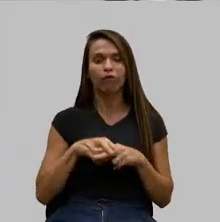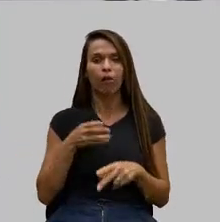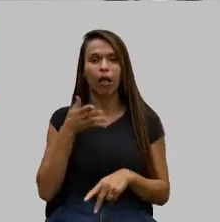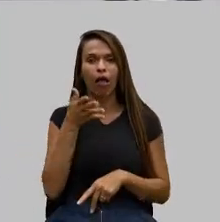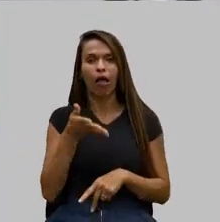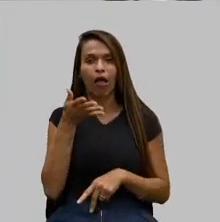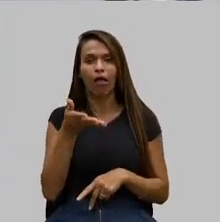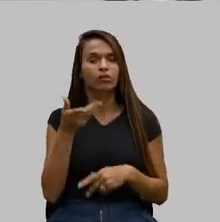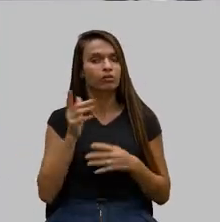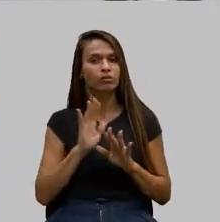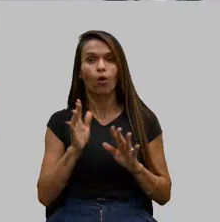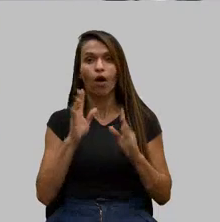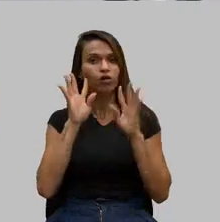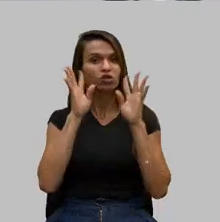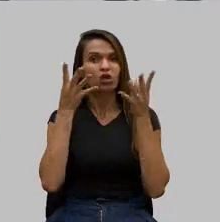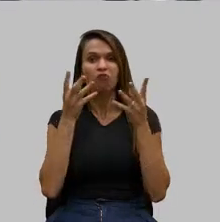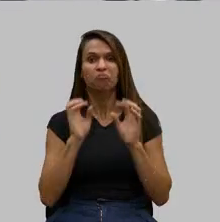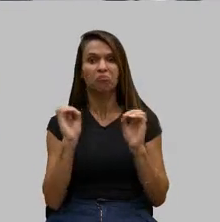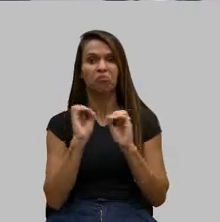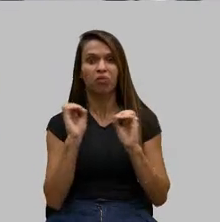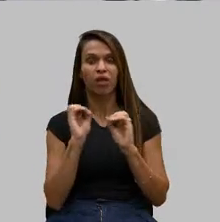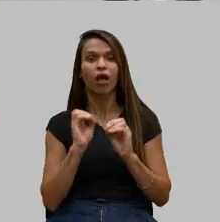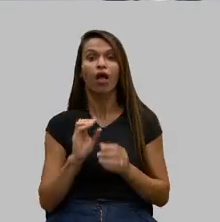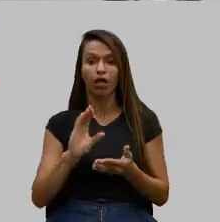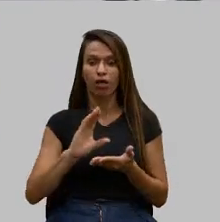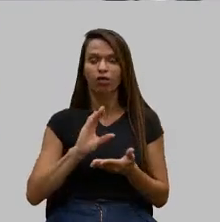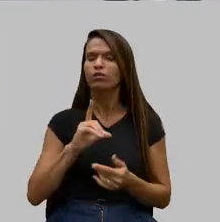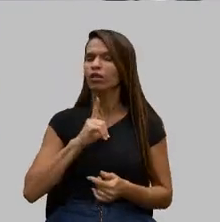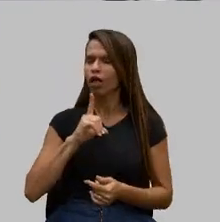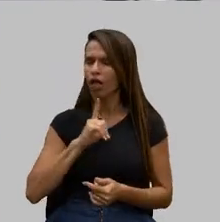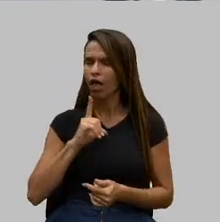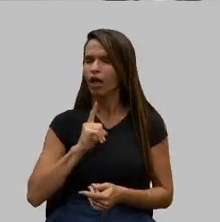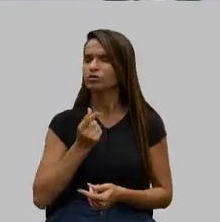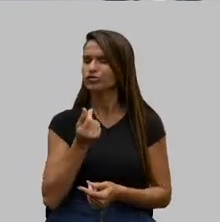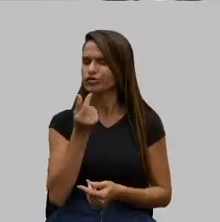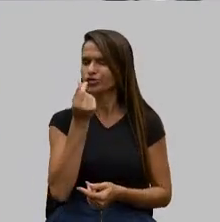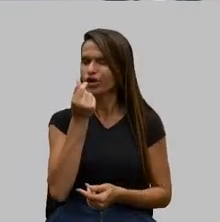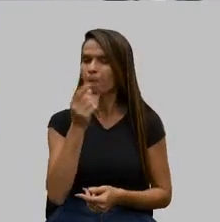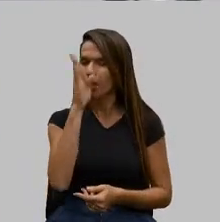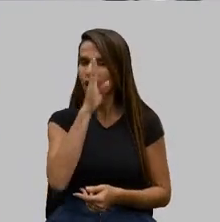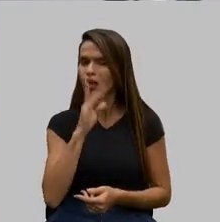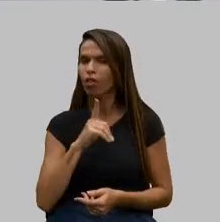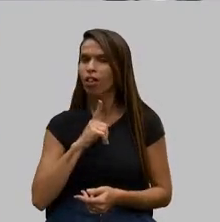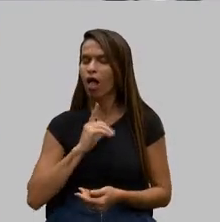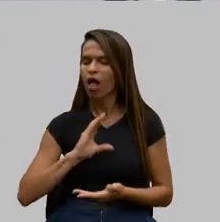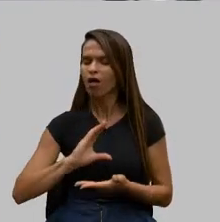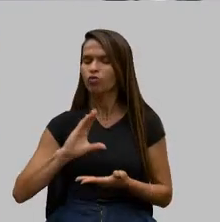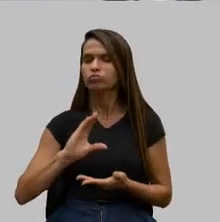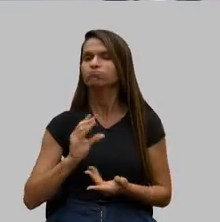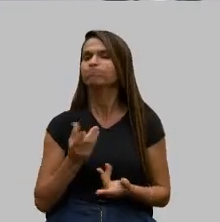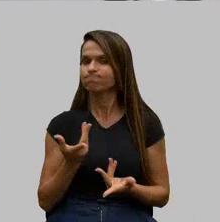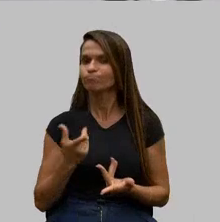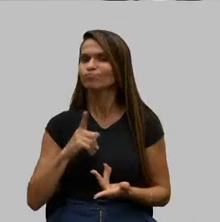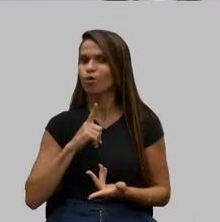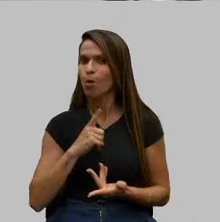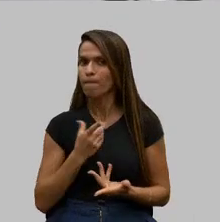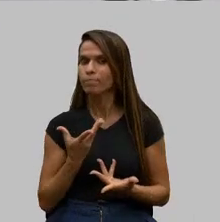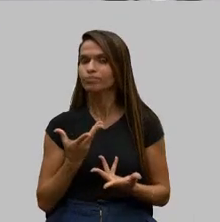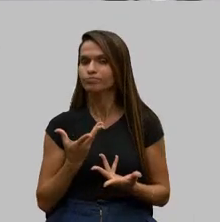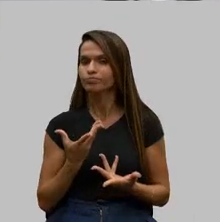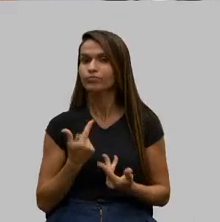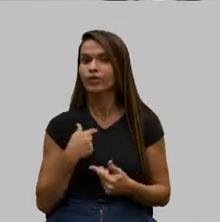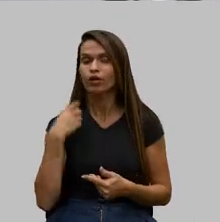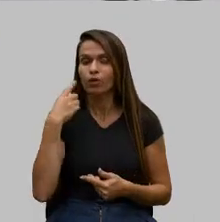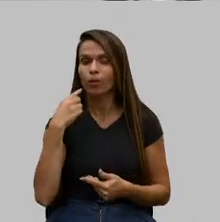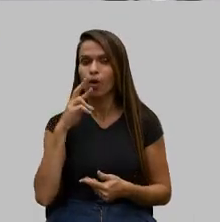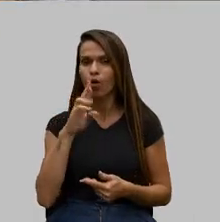não resolve e recurso tem tem muito dinheiro Brasília tem recurso demais mas Deputado Rodrigo certeza